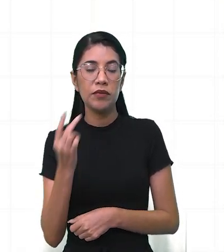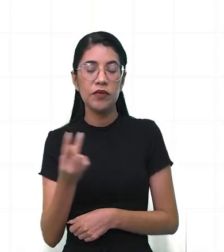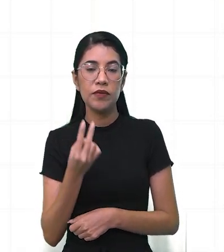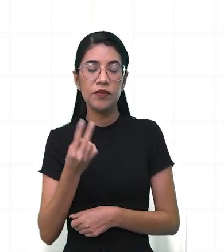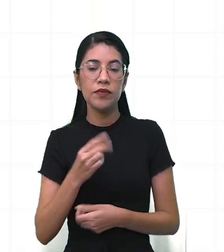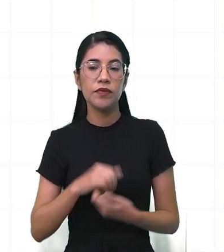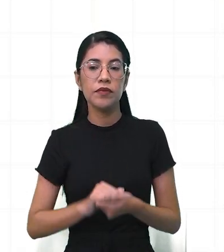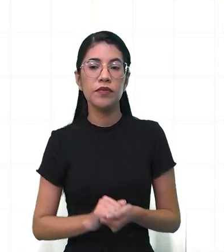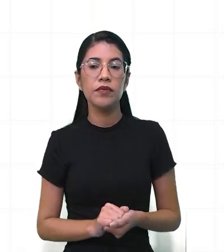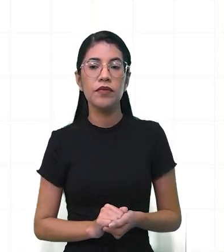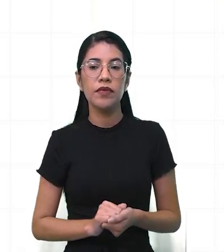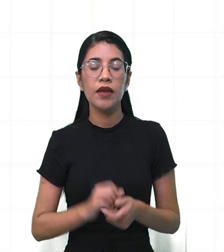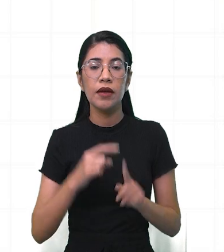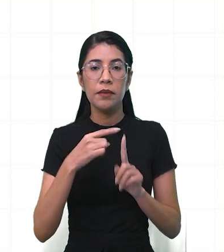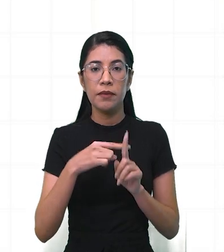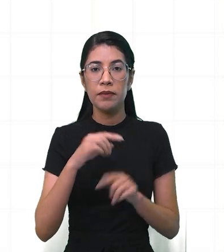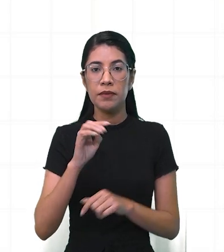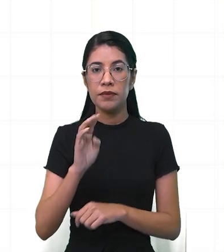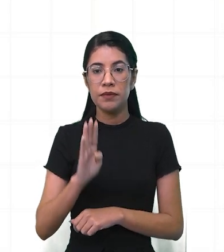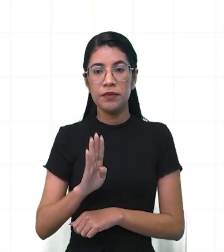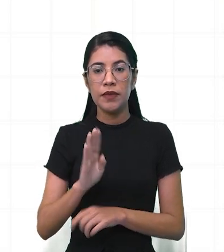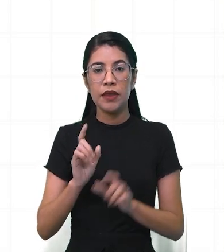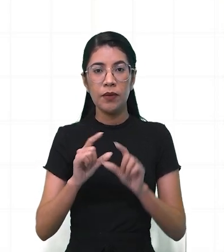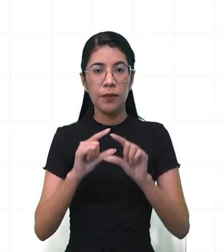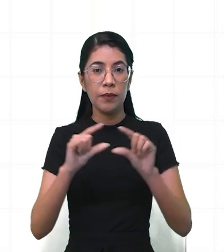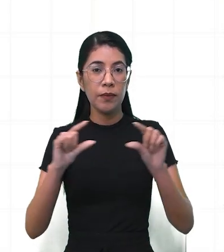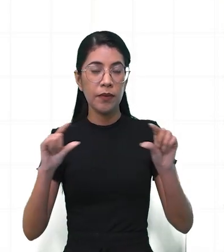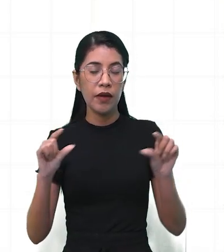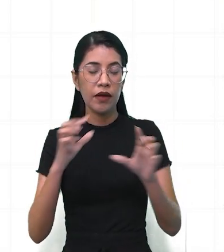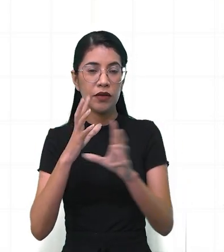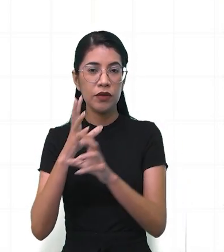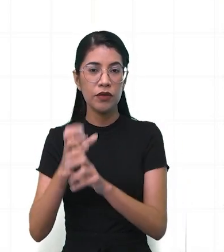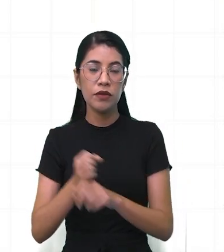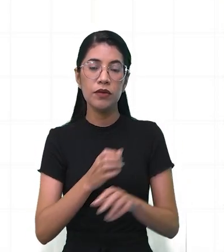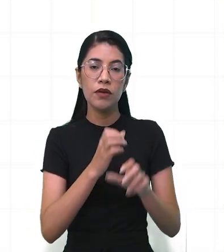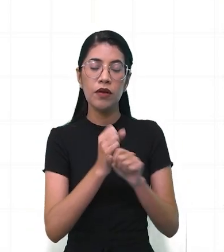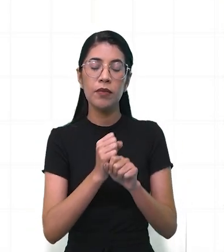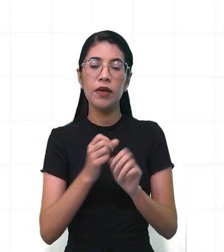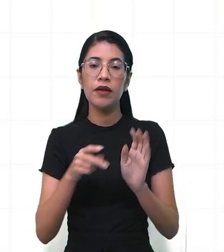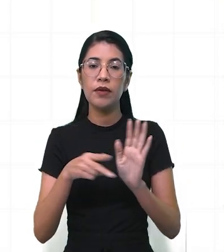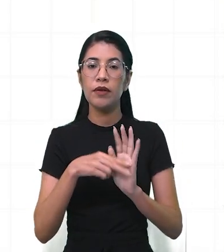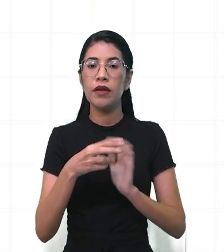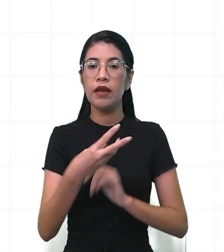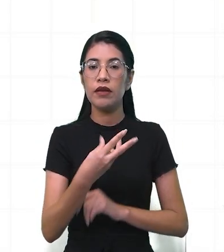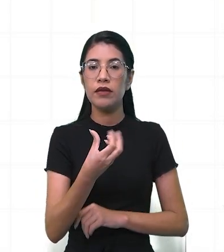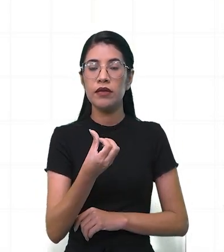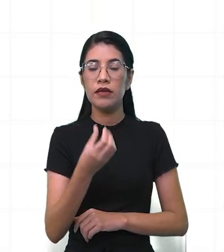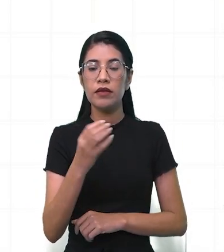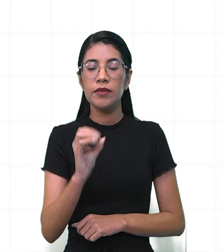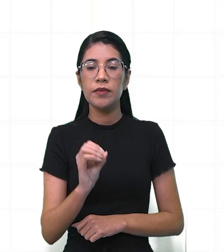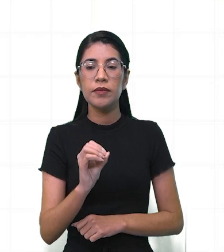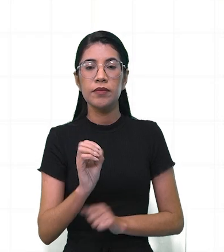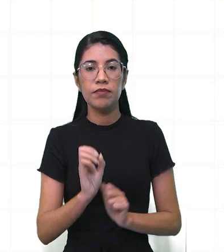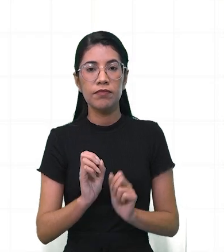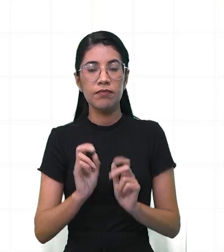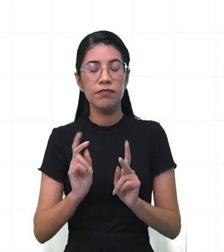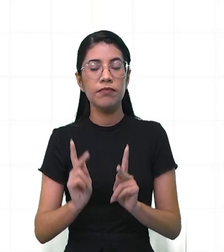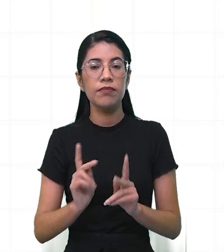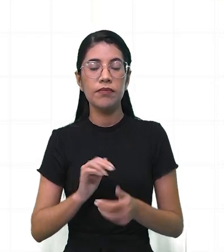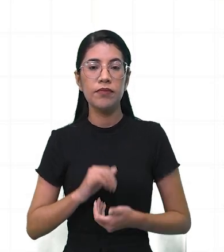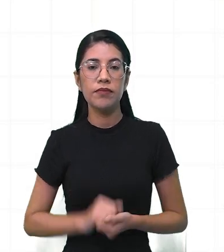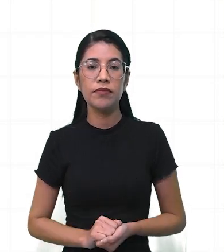é, mais o ângulo B, tudo isso é igual a 360 graus,